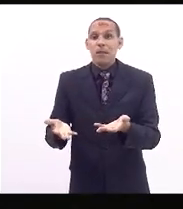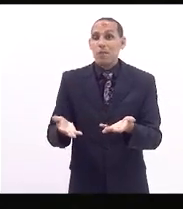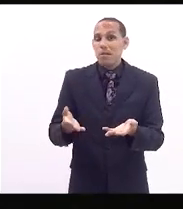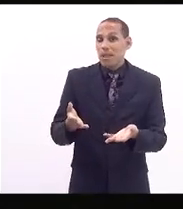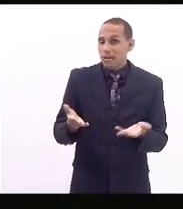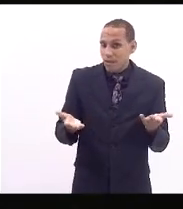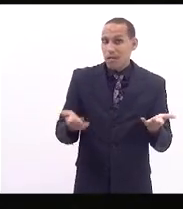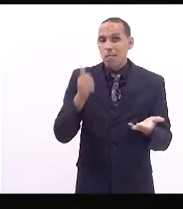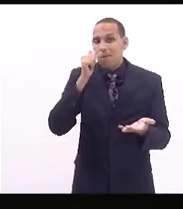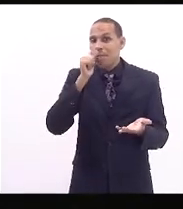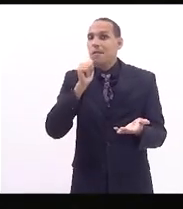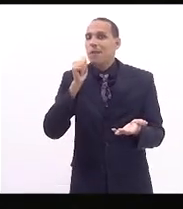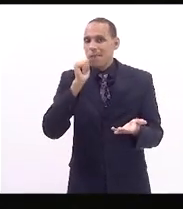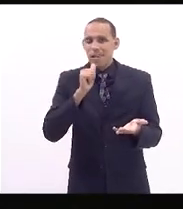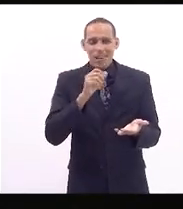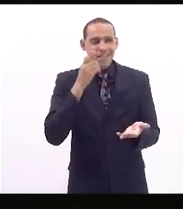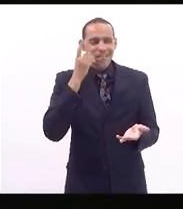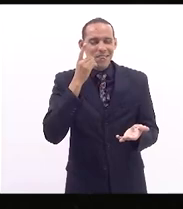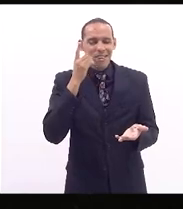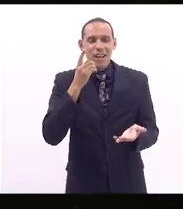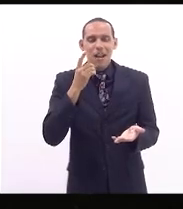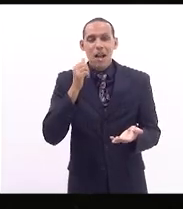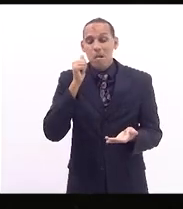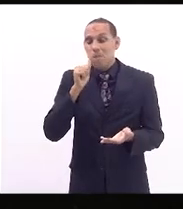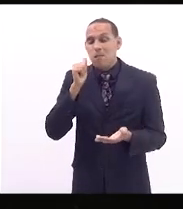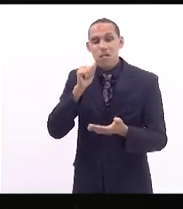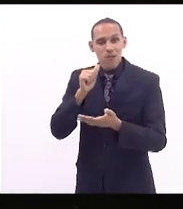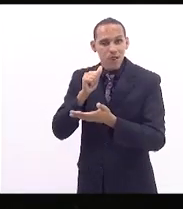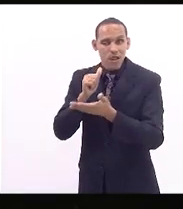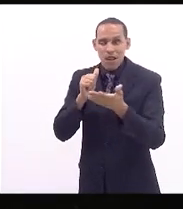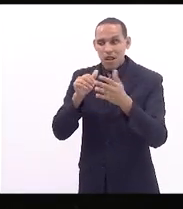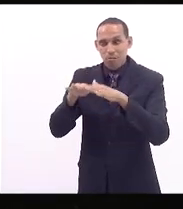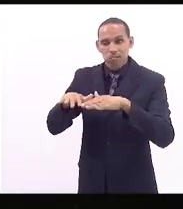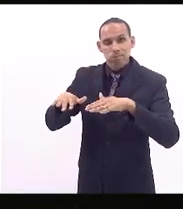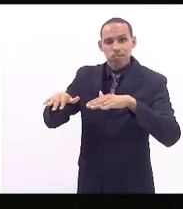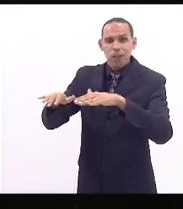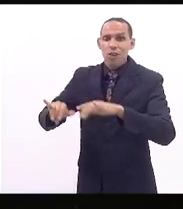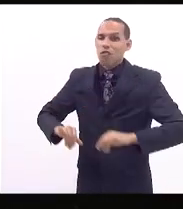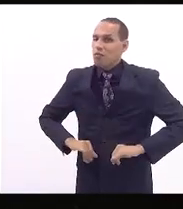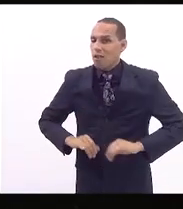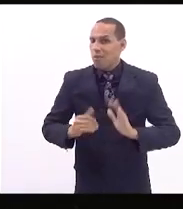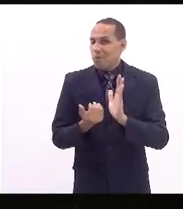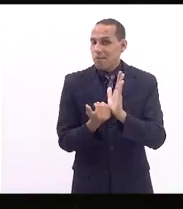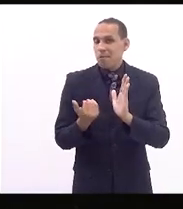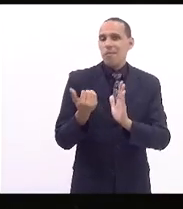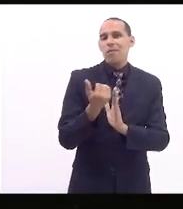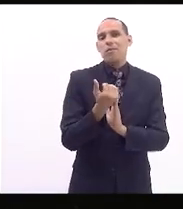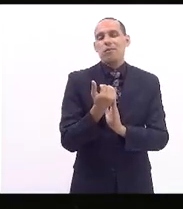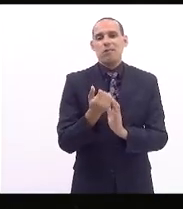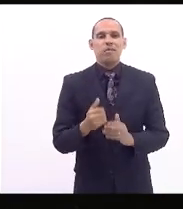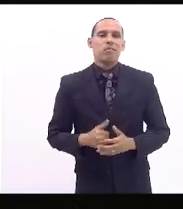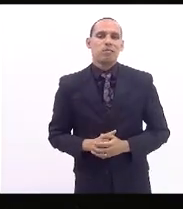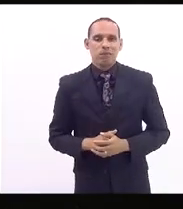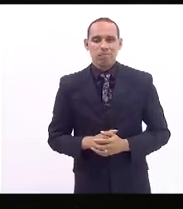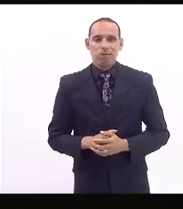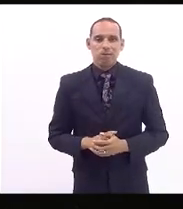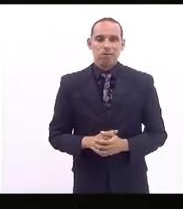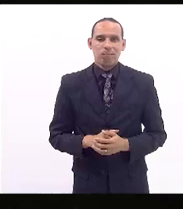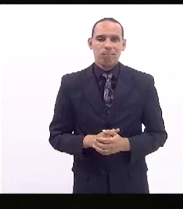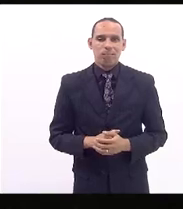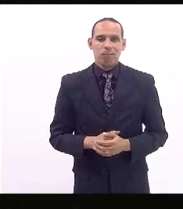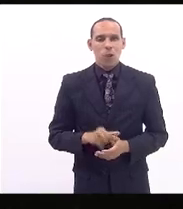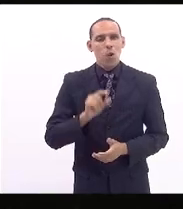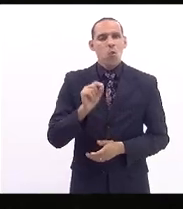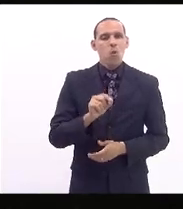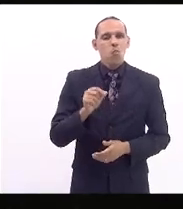mulheres Deputado Adriana Baltazar São as que mais sofrem né é com essa questão